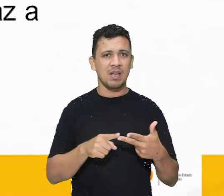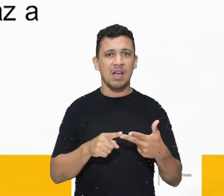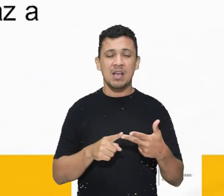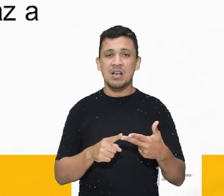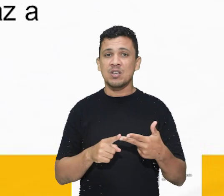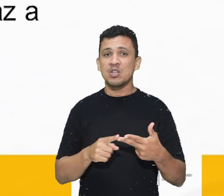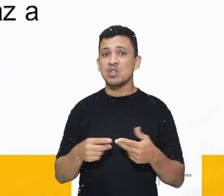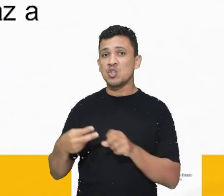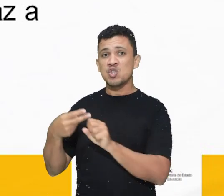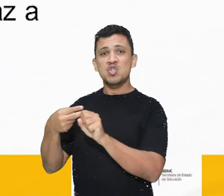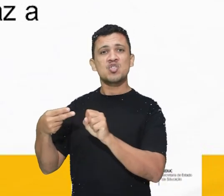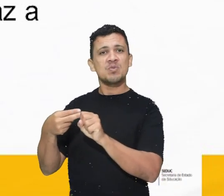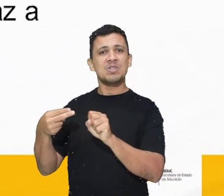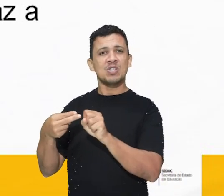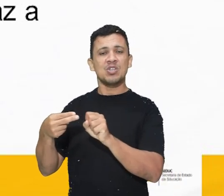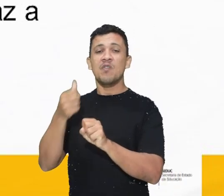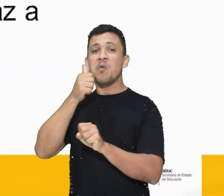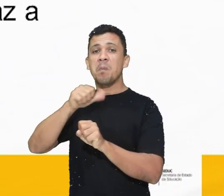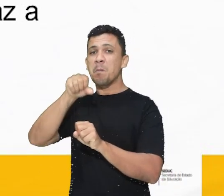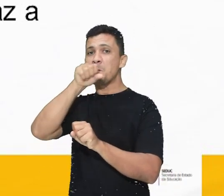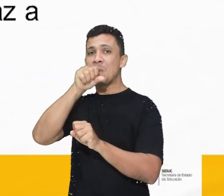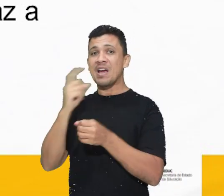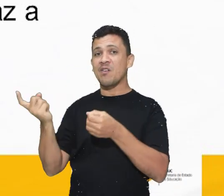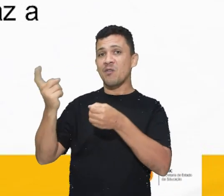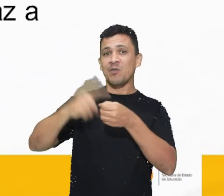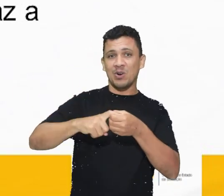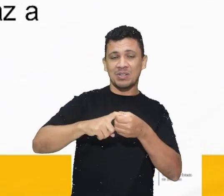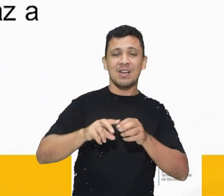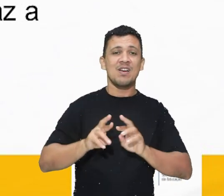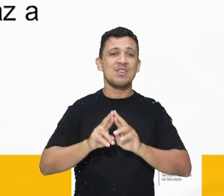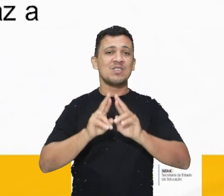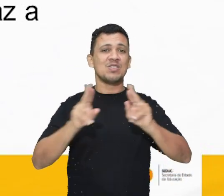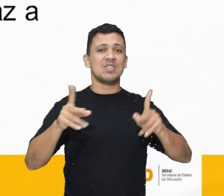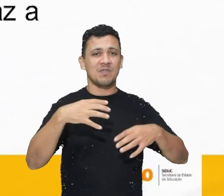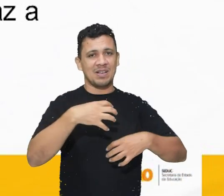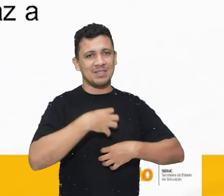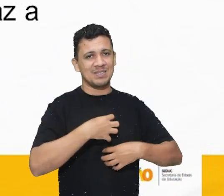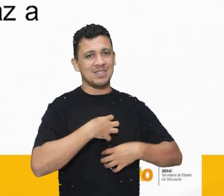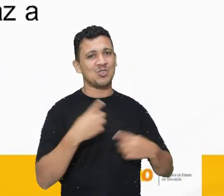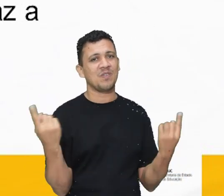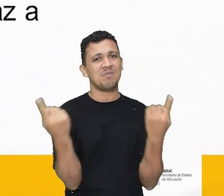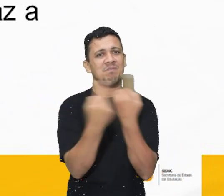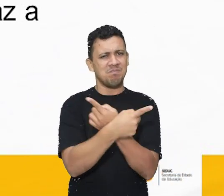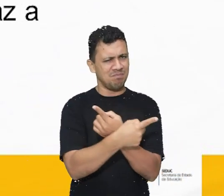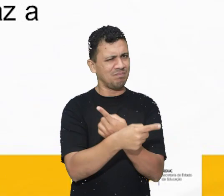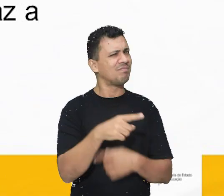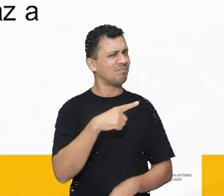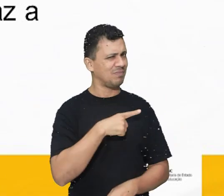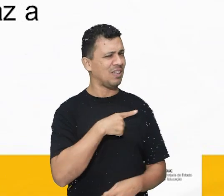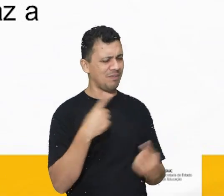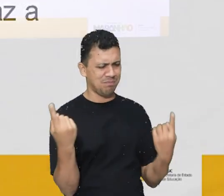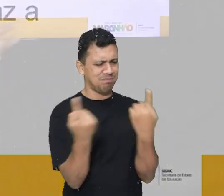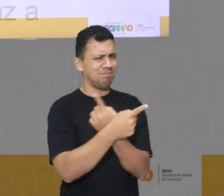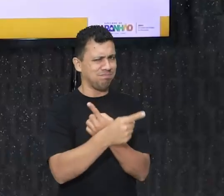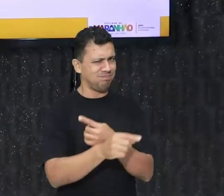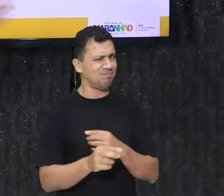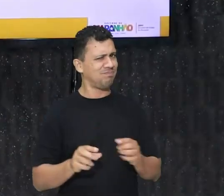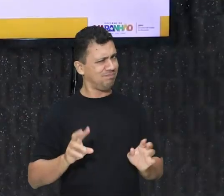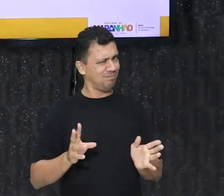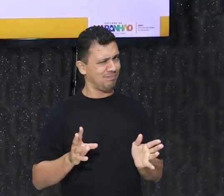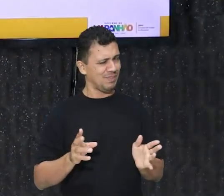substantivo mãe, que desfaz a ambiguidade dos sentidos a ele atribuídos. Será que houve ambiguidade aí na hora que ele fala de